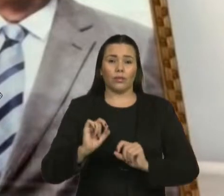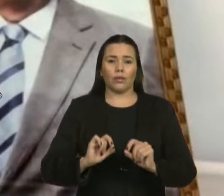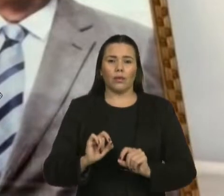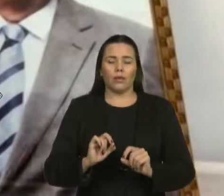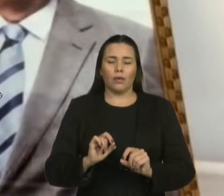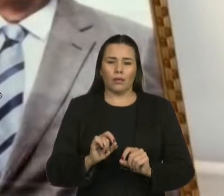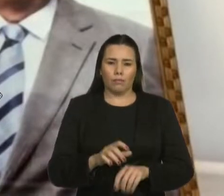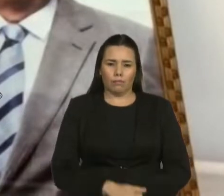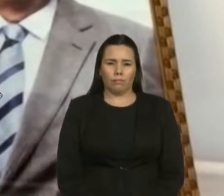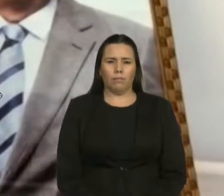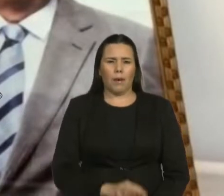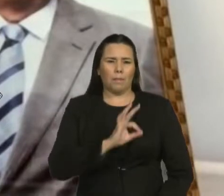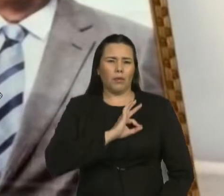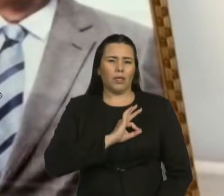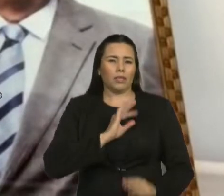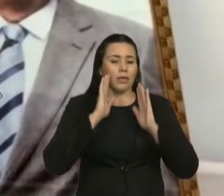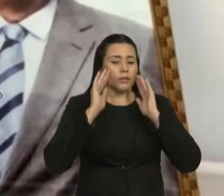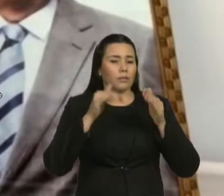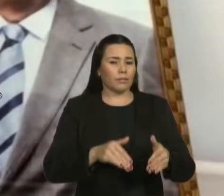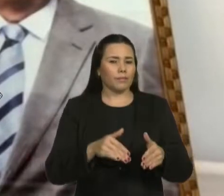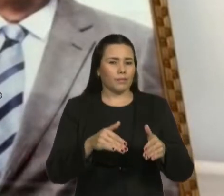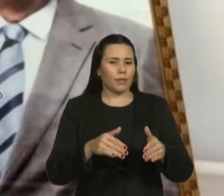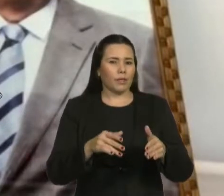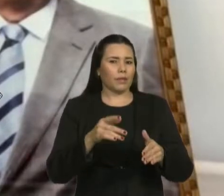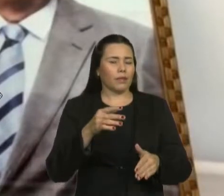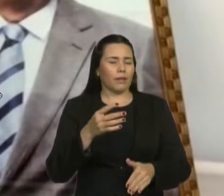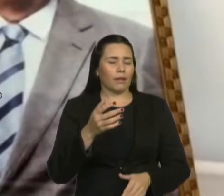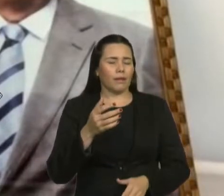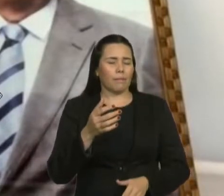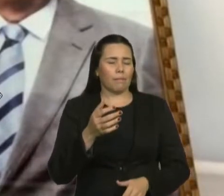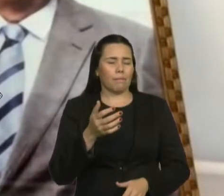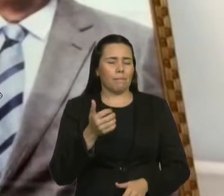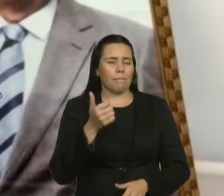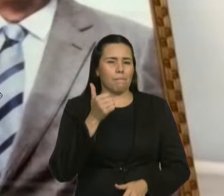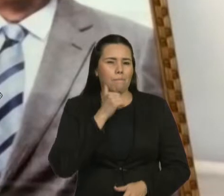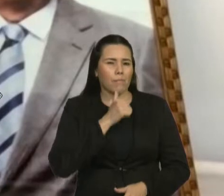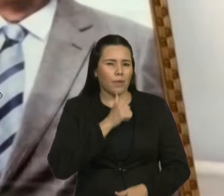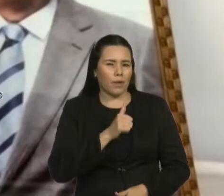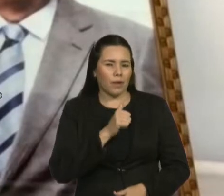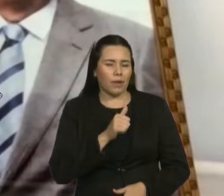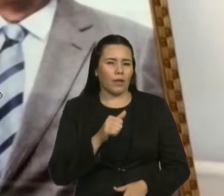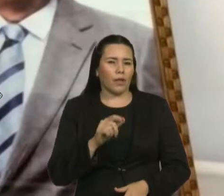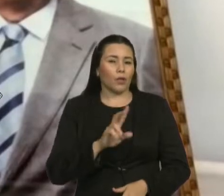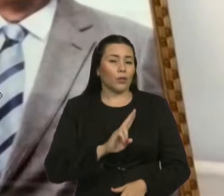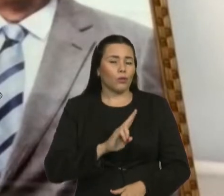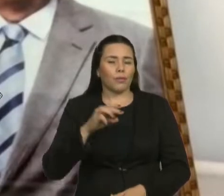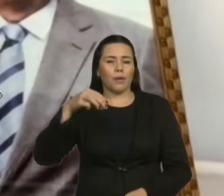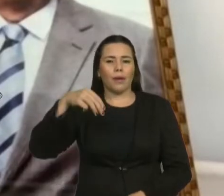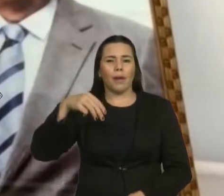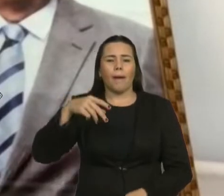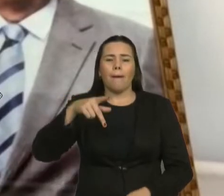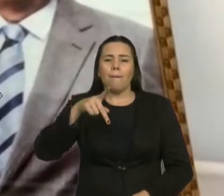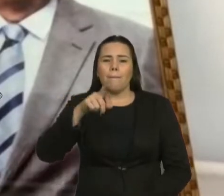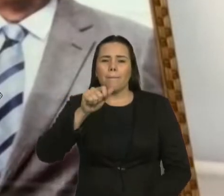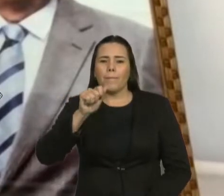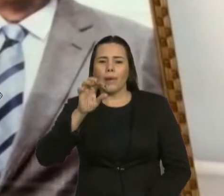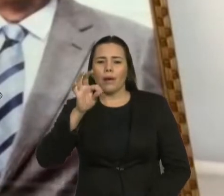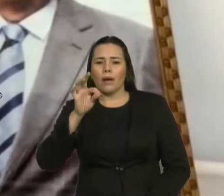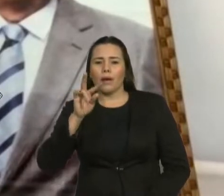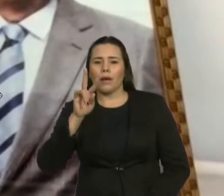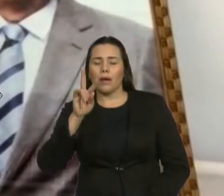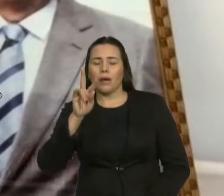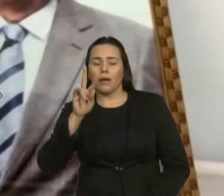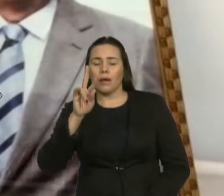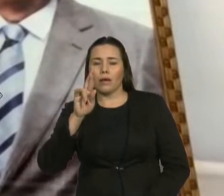Penha, a Patrulha Maria da Penha que eu solicitei ainda em novembro de 2019. Mas que, graças